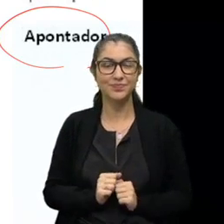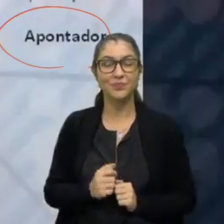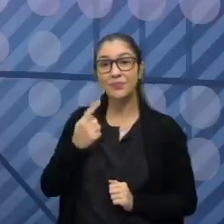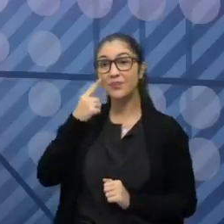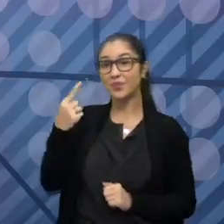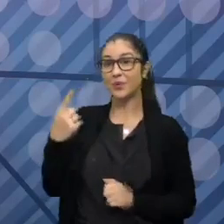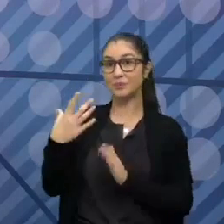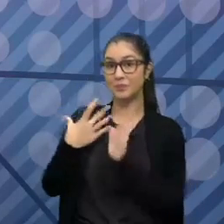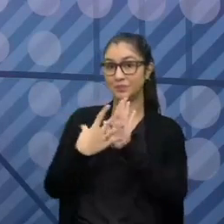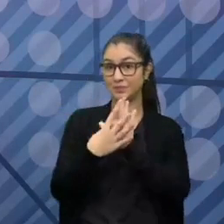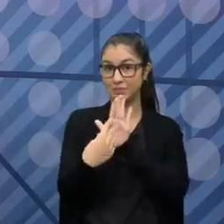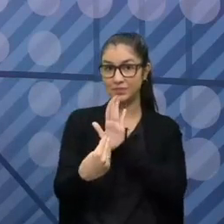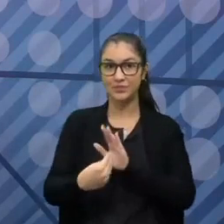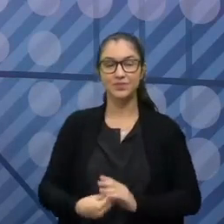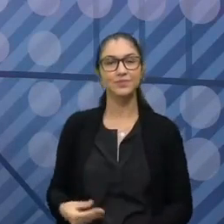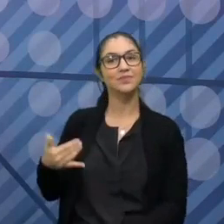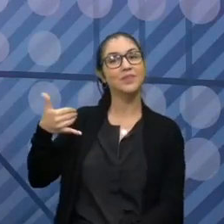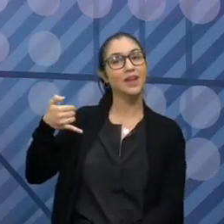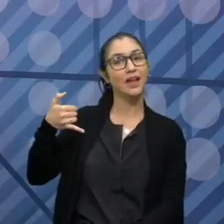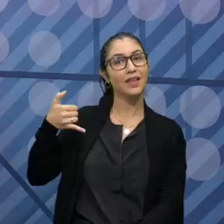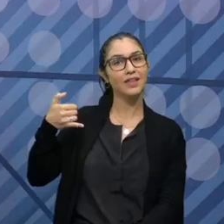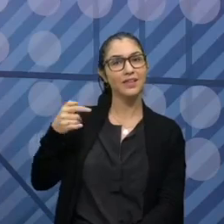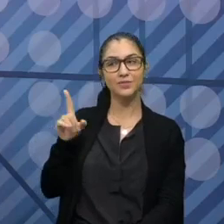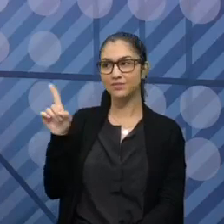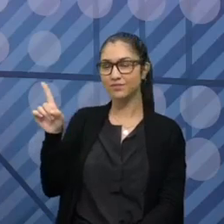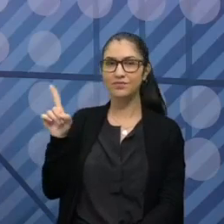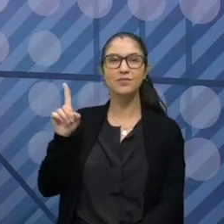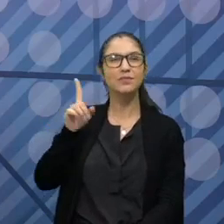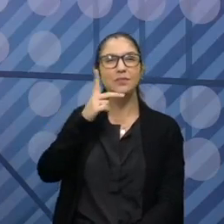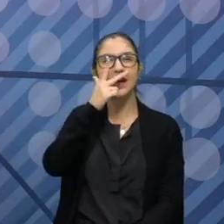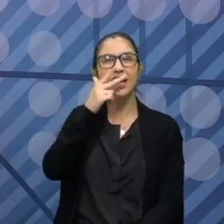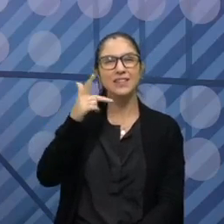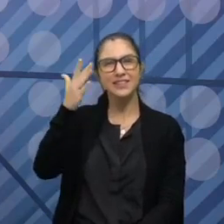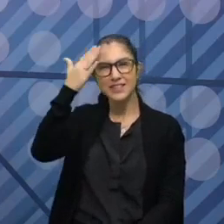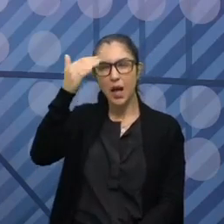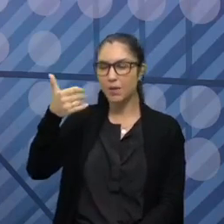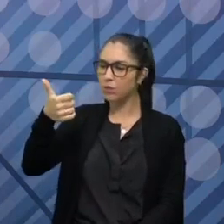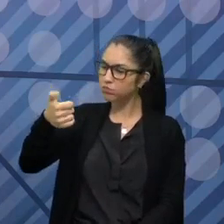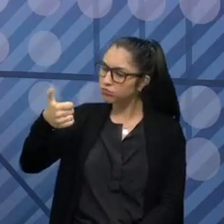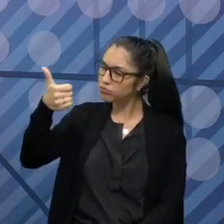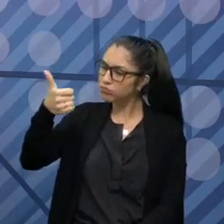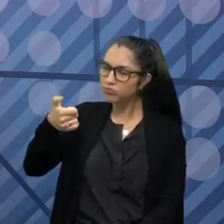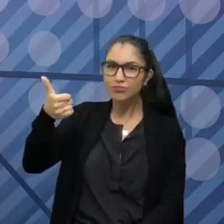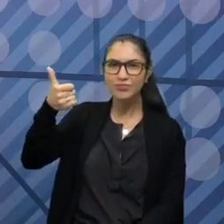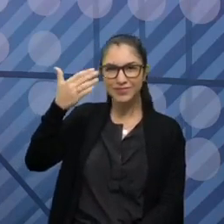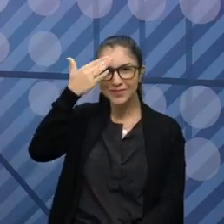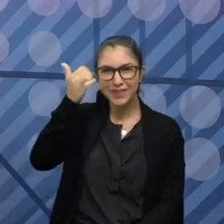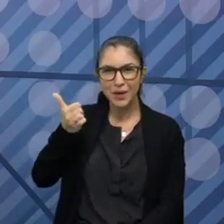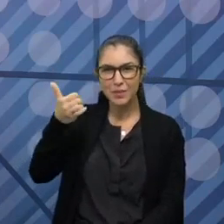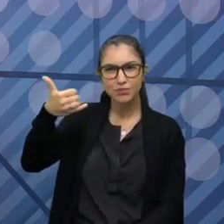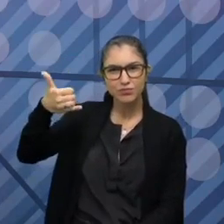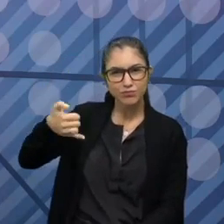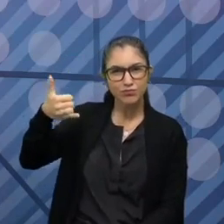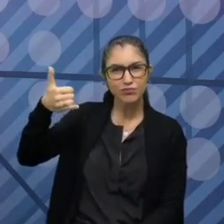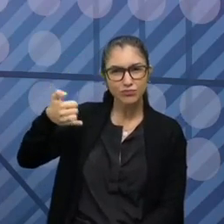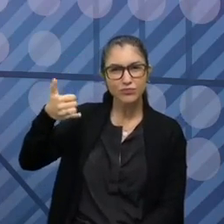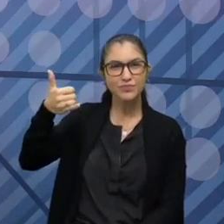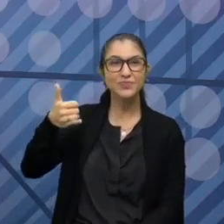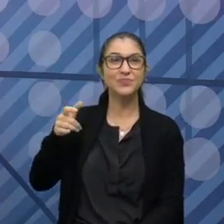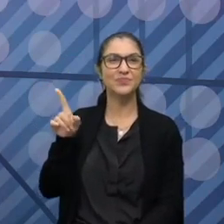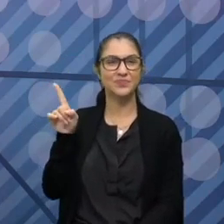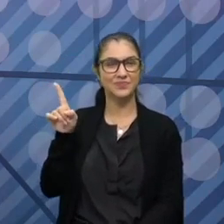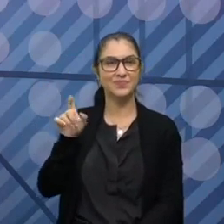Então, olha lá. Caneta tem a ver com aquela tampinha da caneta que a gente aperta, sabe? Aquele clique, clique, clique. Então,